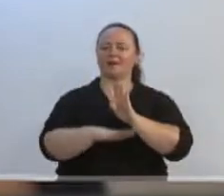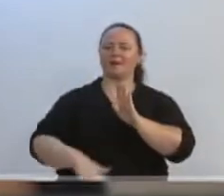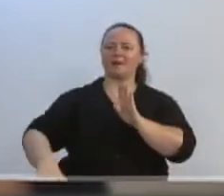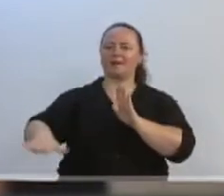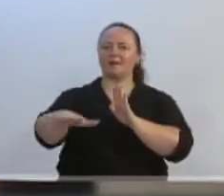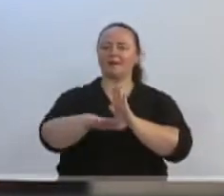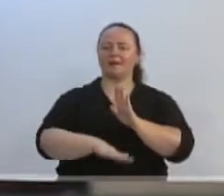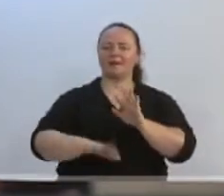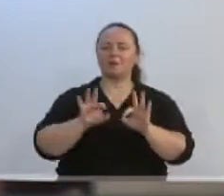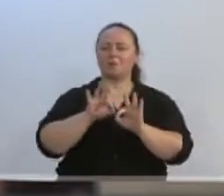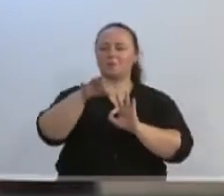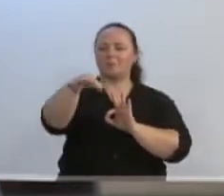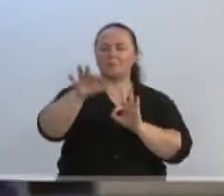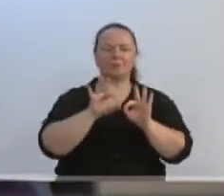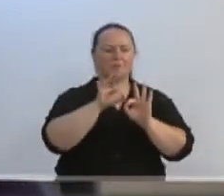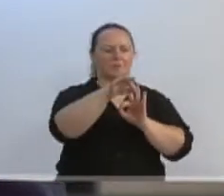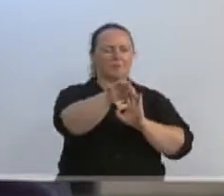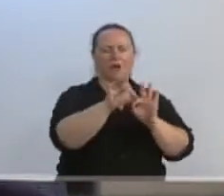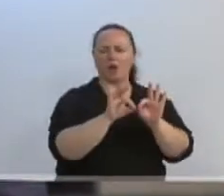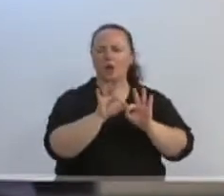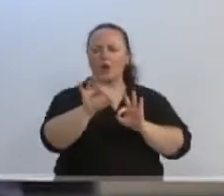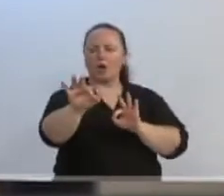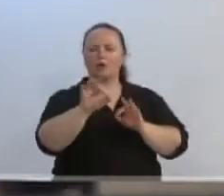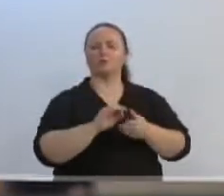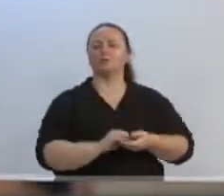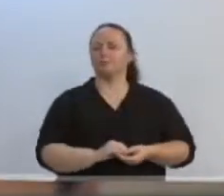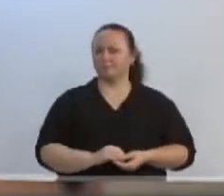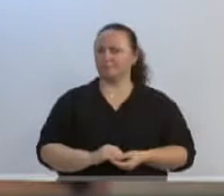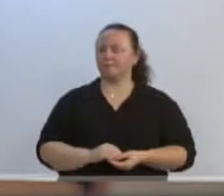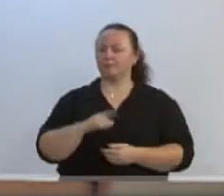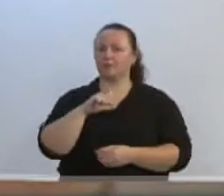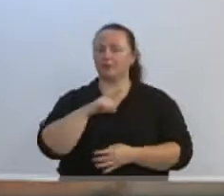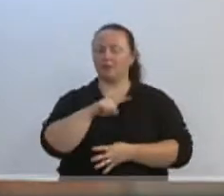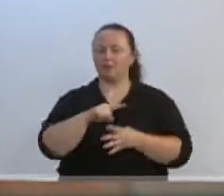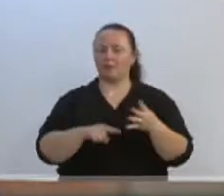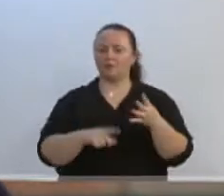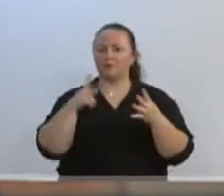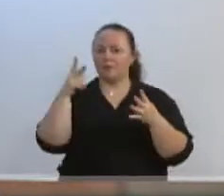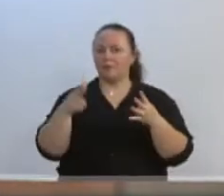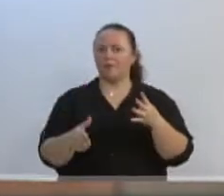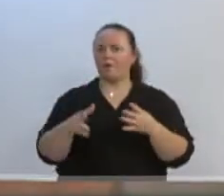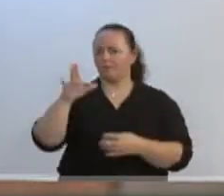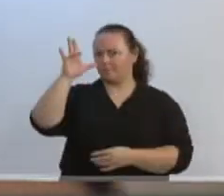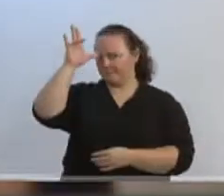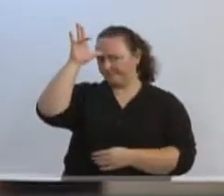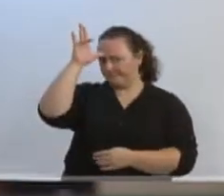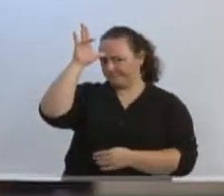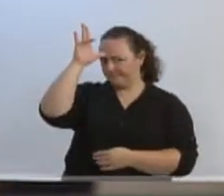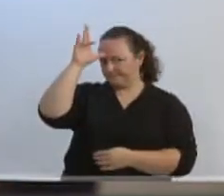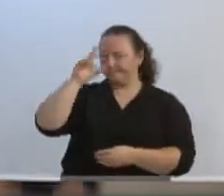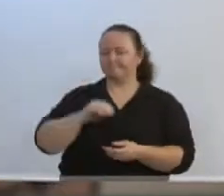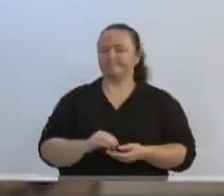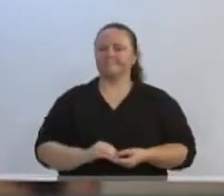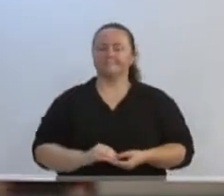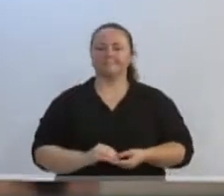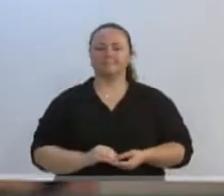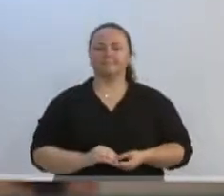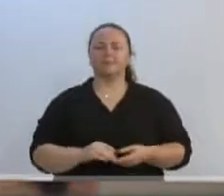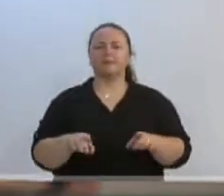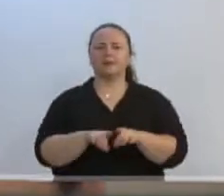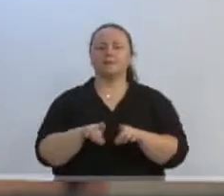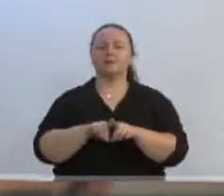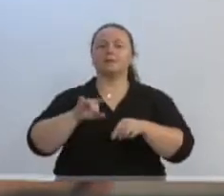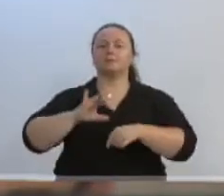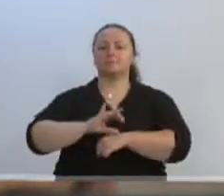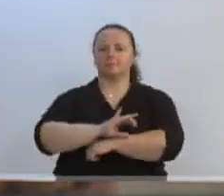dos interiores do nosso município. Nós temos mais 4 na mesma situação, que são na Vila Itopava e na Itopava